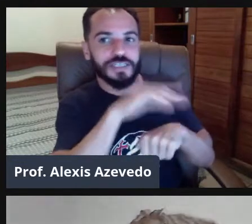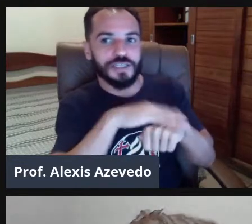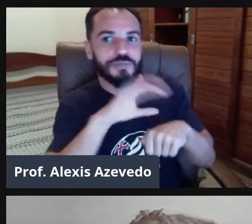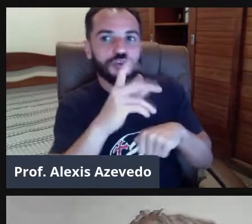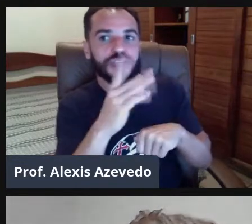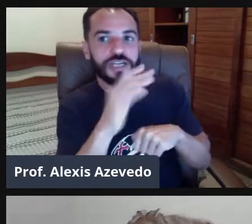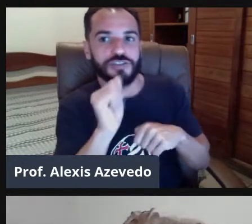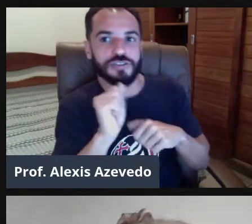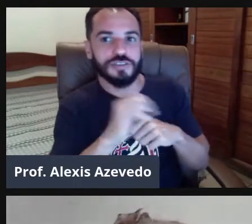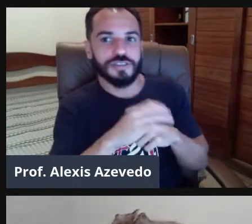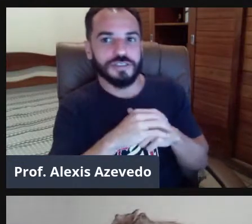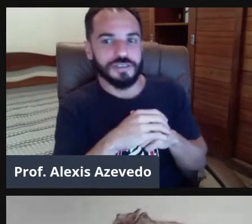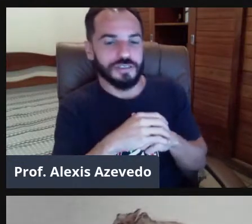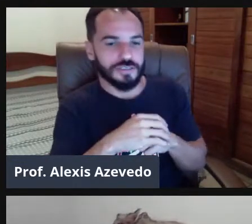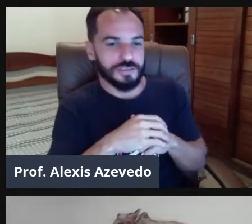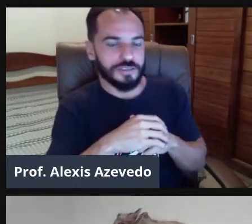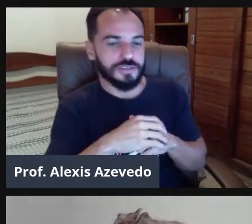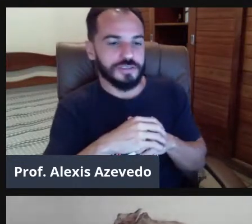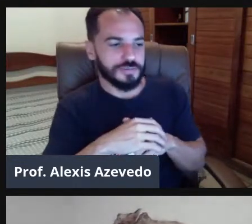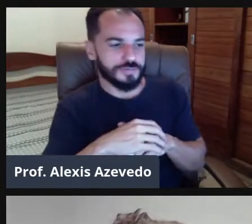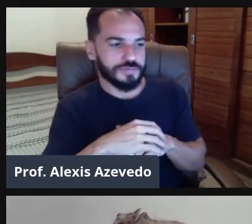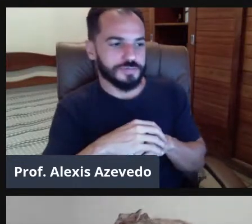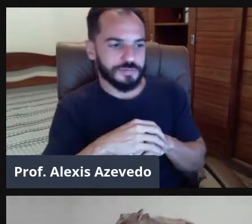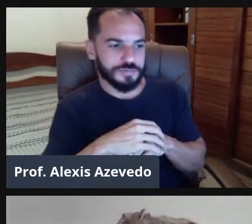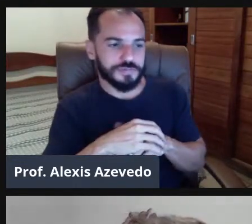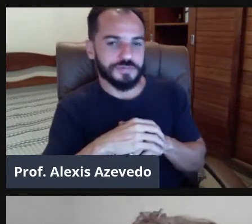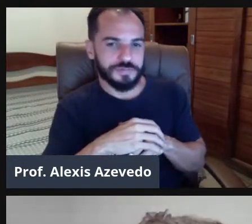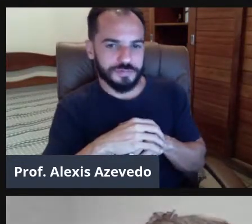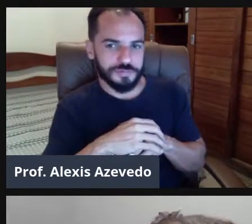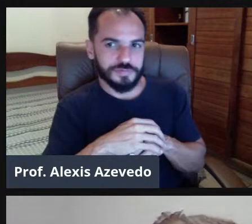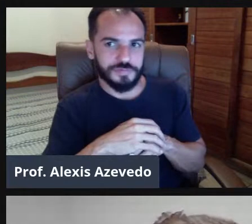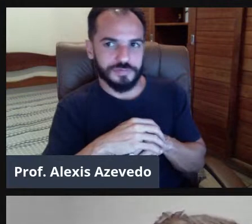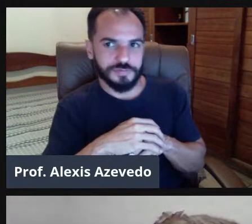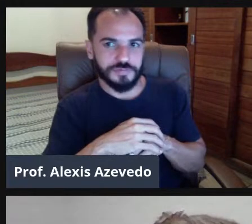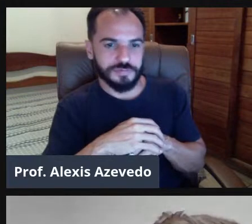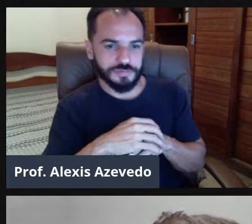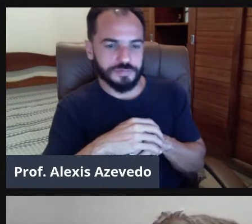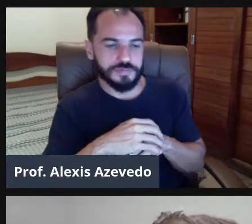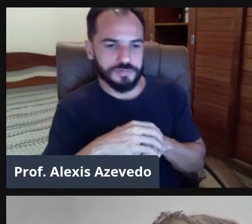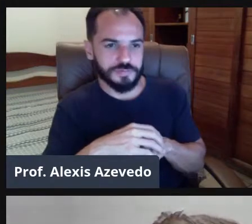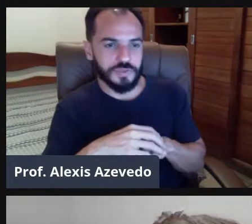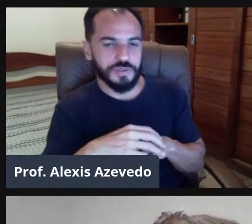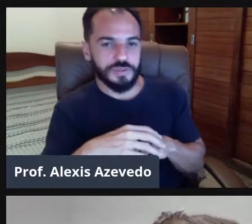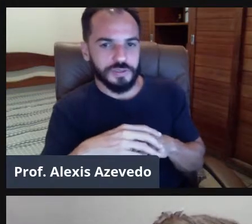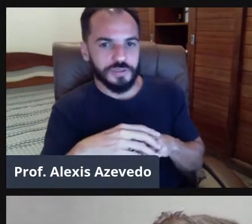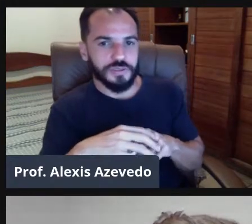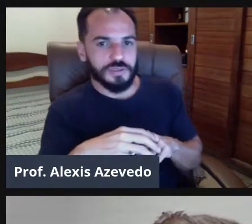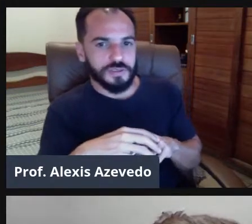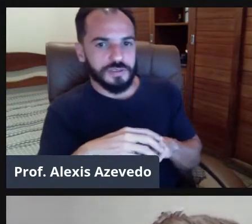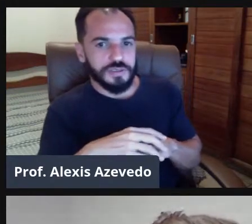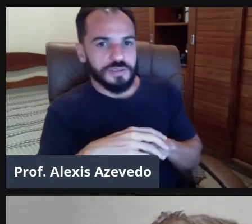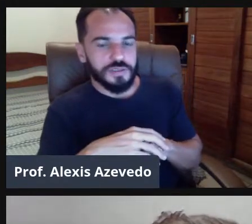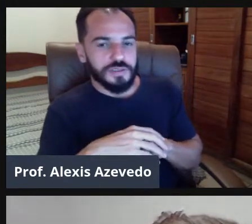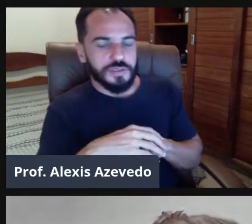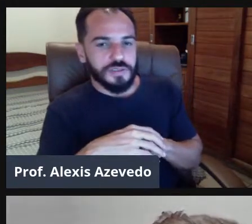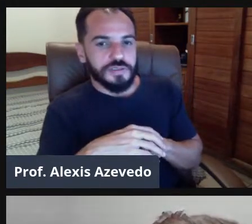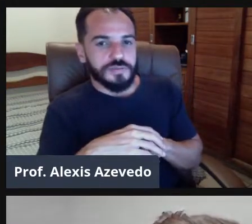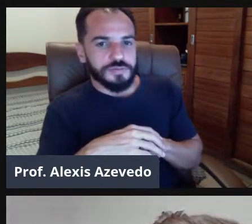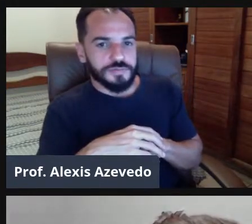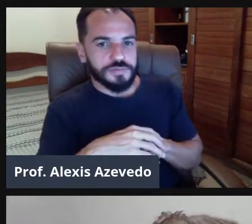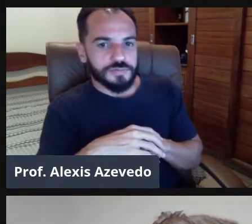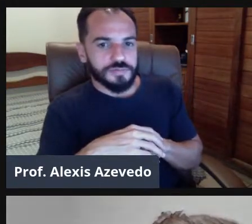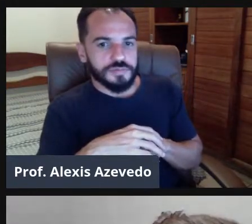de história, né? Que dá uma formação histórica mais forte do que o curso de artes plásticas. Né? Então,